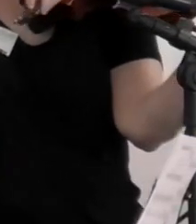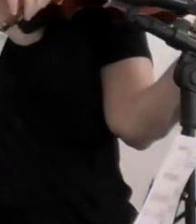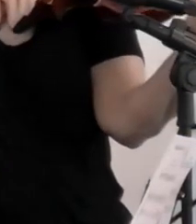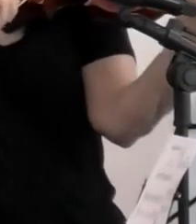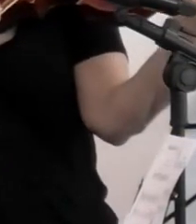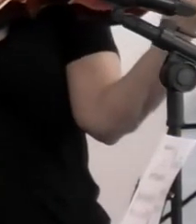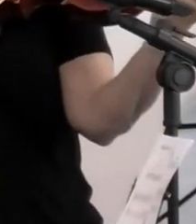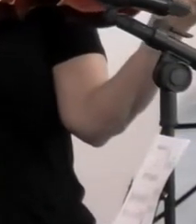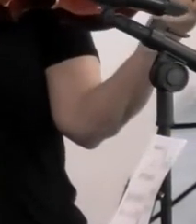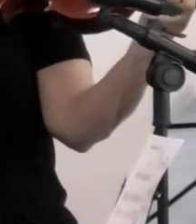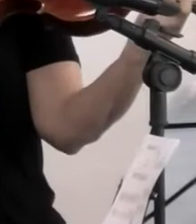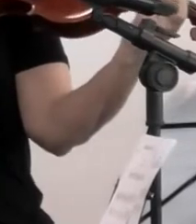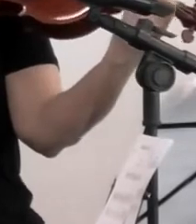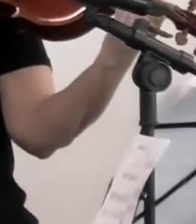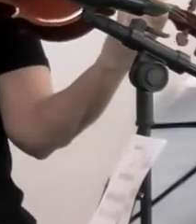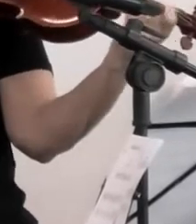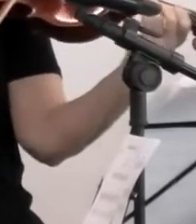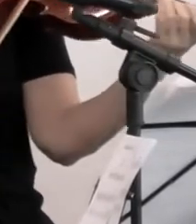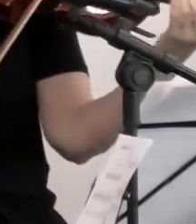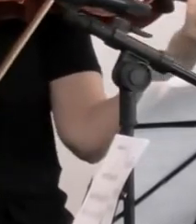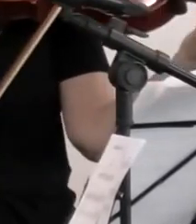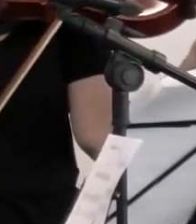E aí